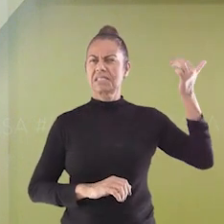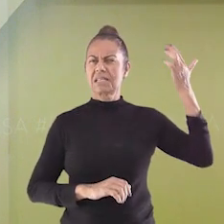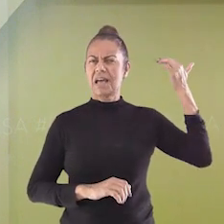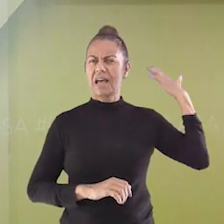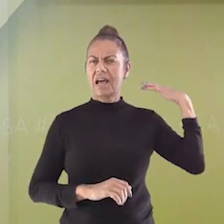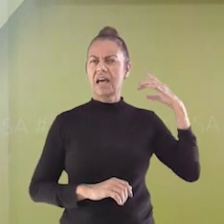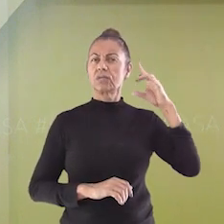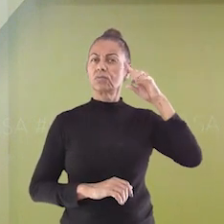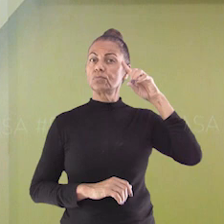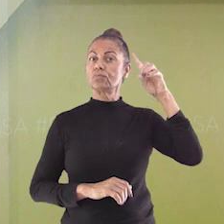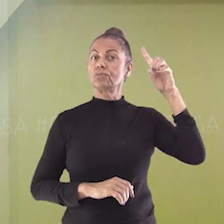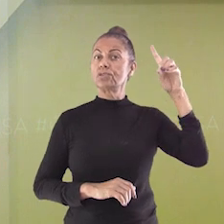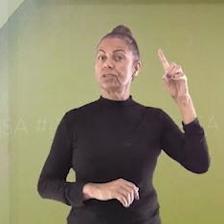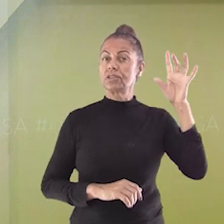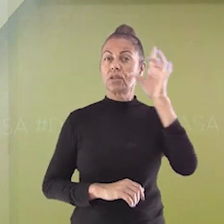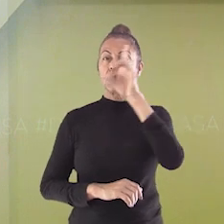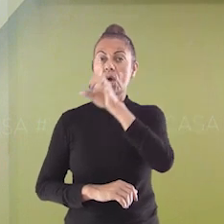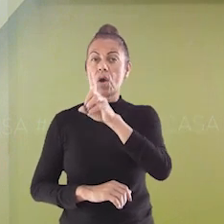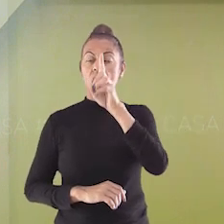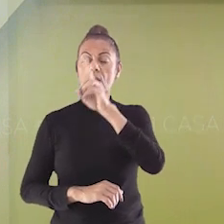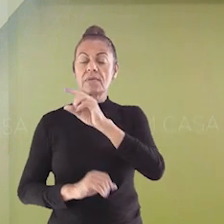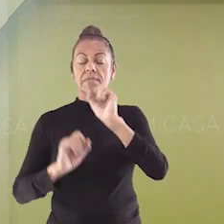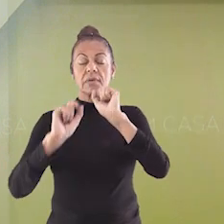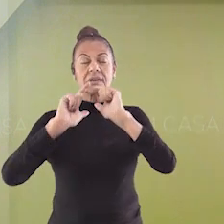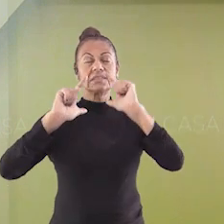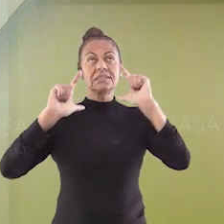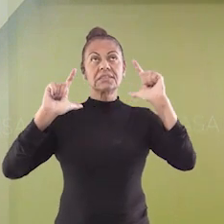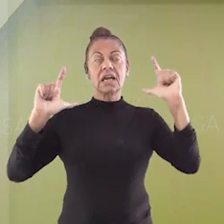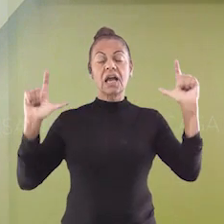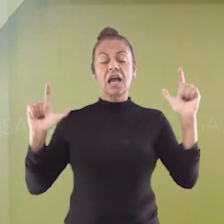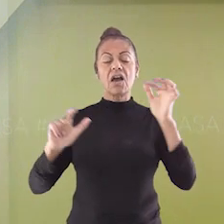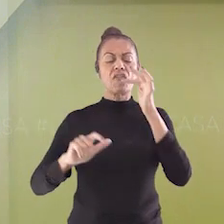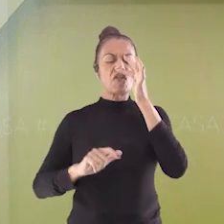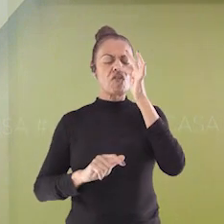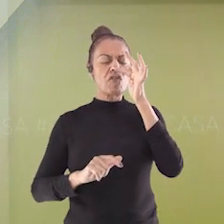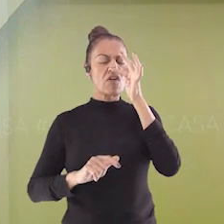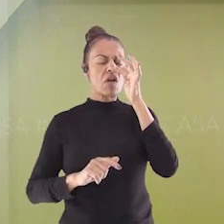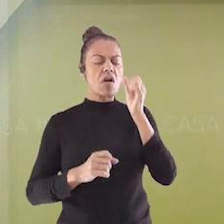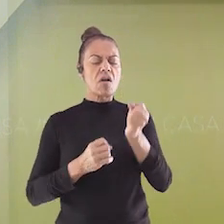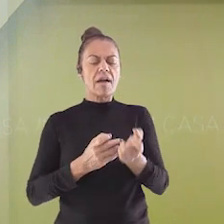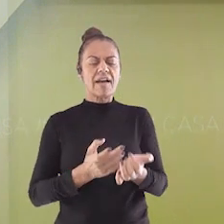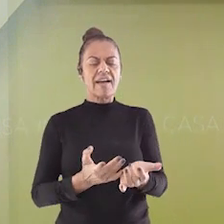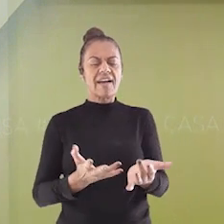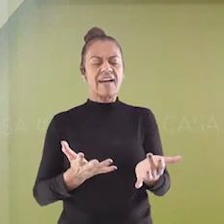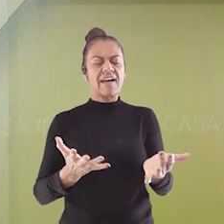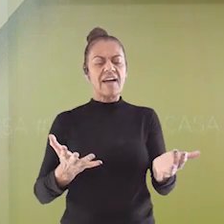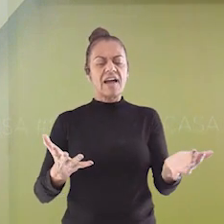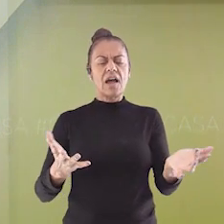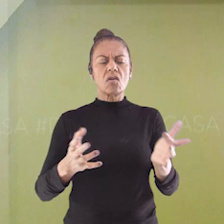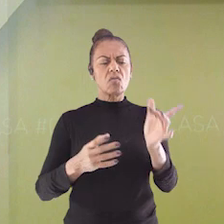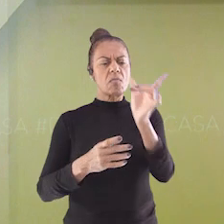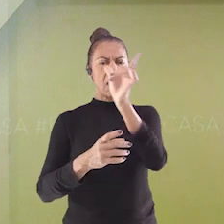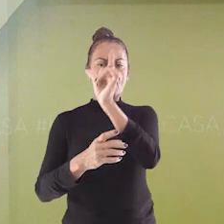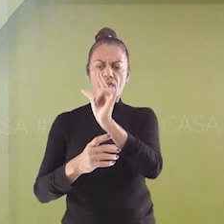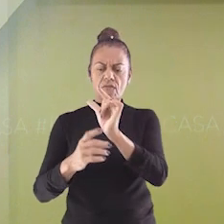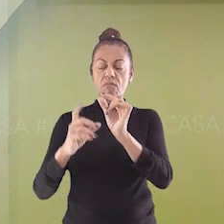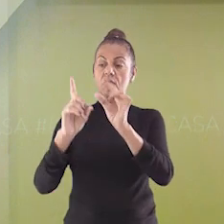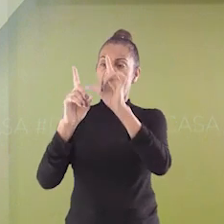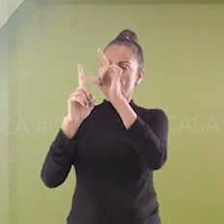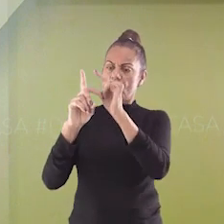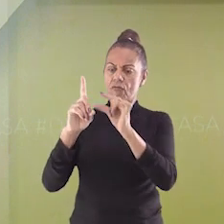domingo amanheceu lá no jardim, em cima de uma folha bem